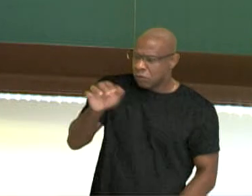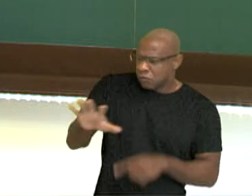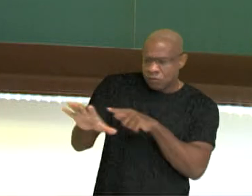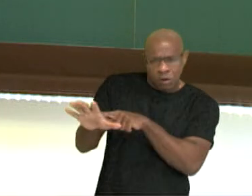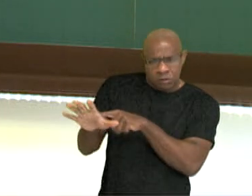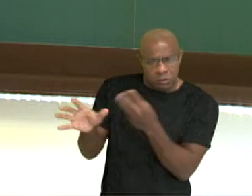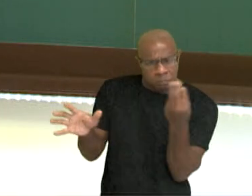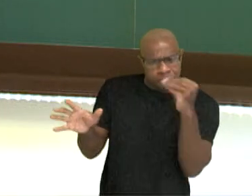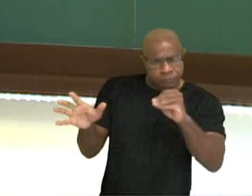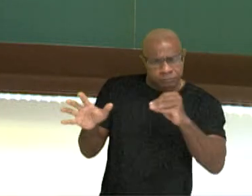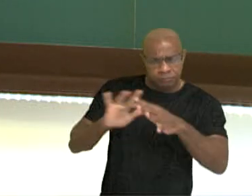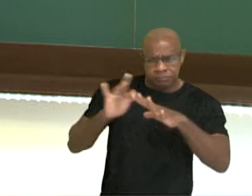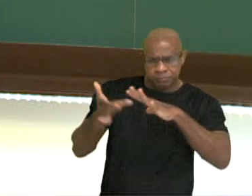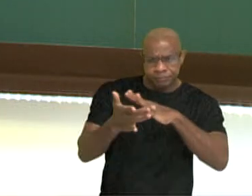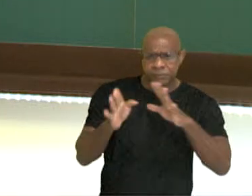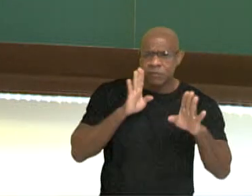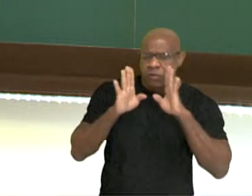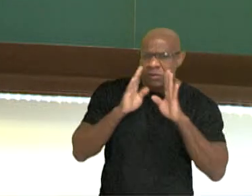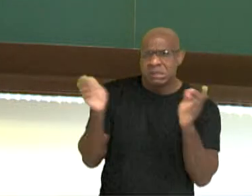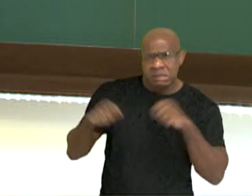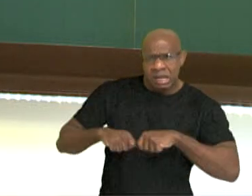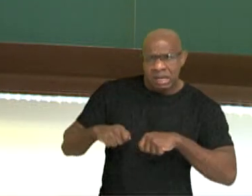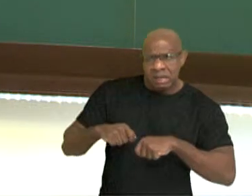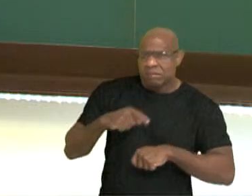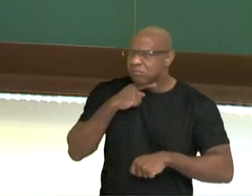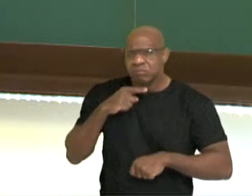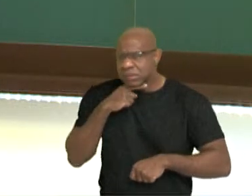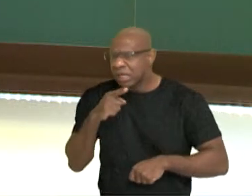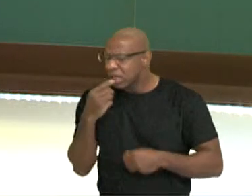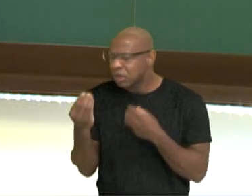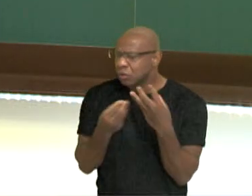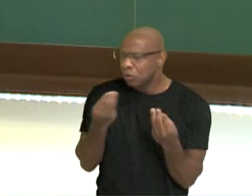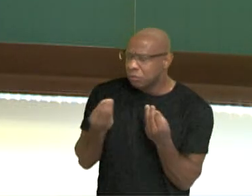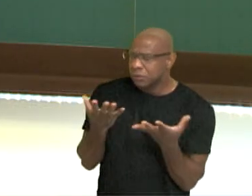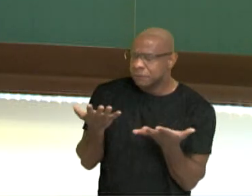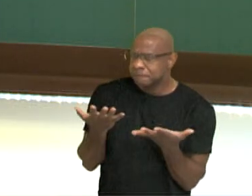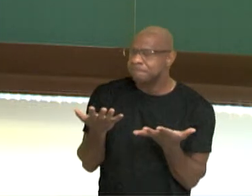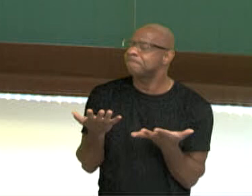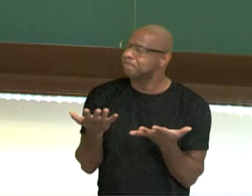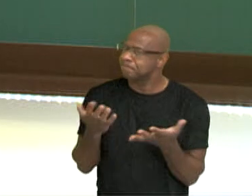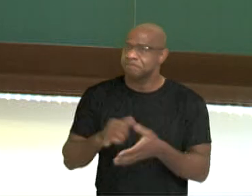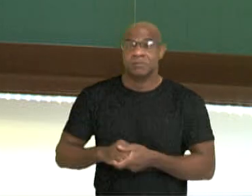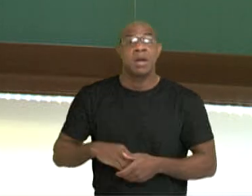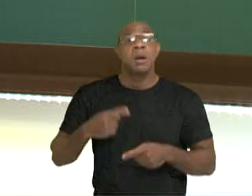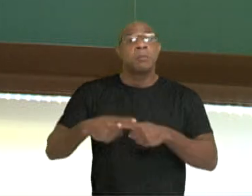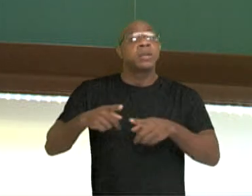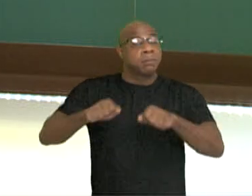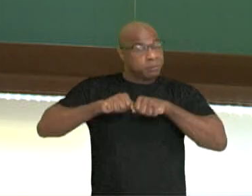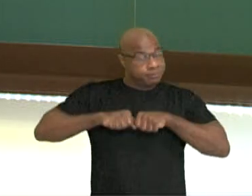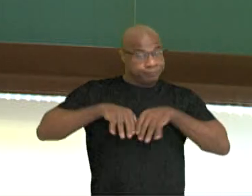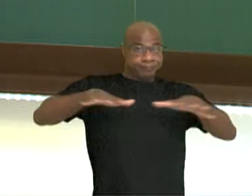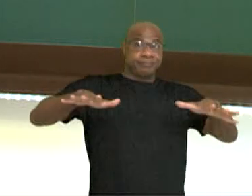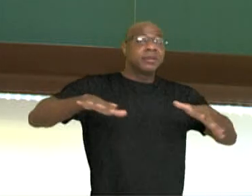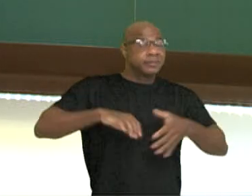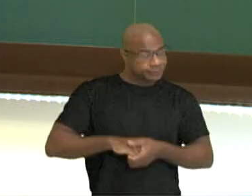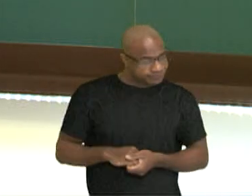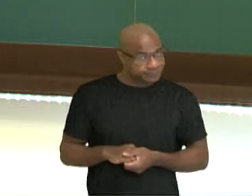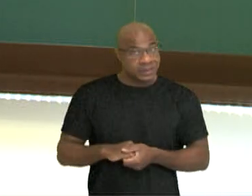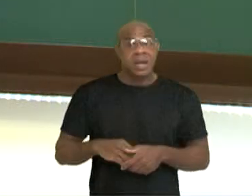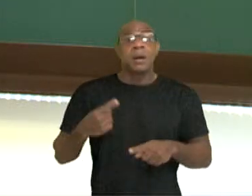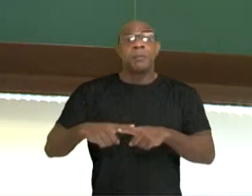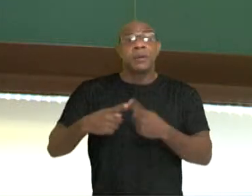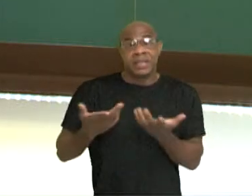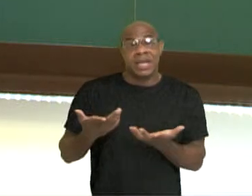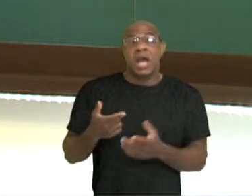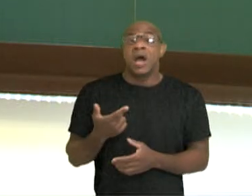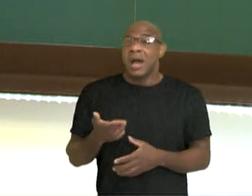do planeta, lá na Austrália, por exemplo, a pessoa, a um clique, está vendo o que você postou, o que você viralizou já.